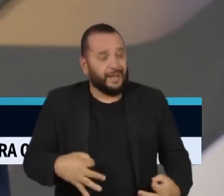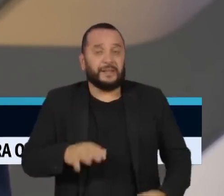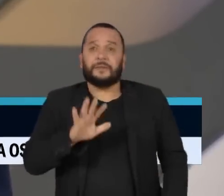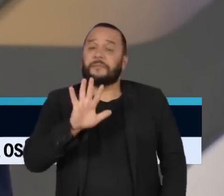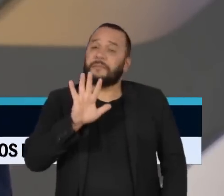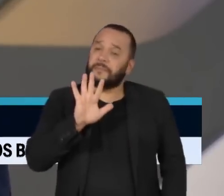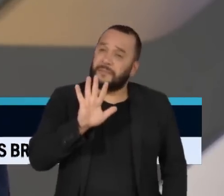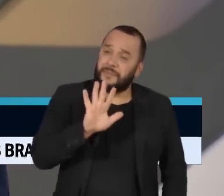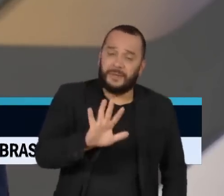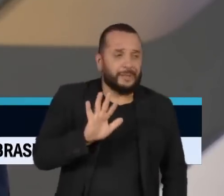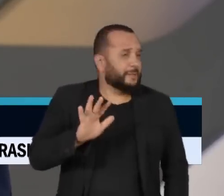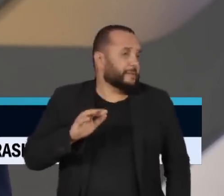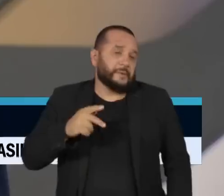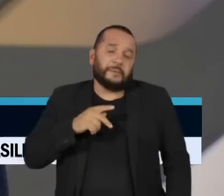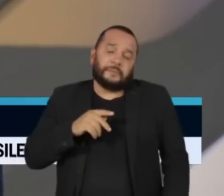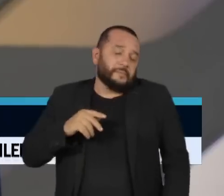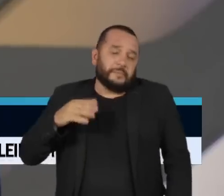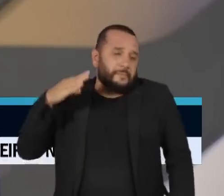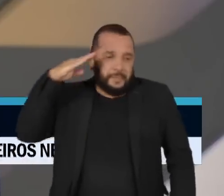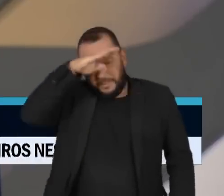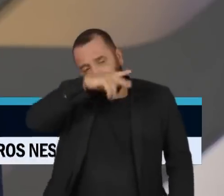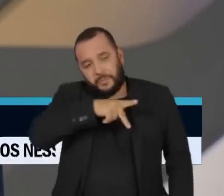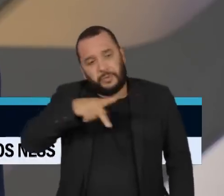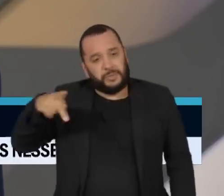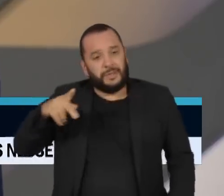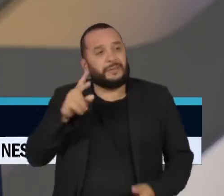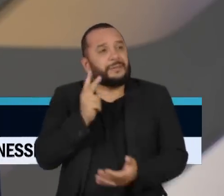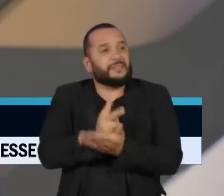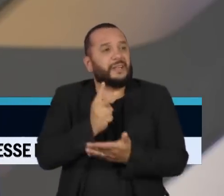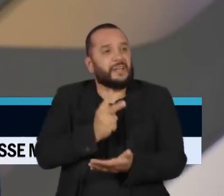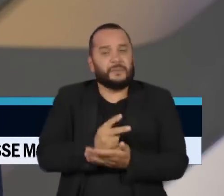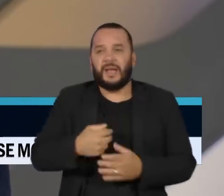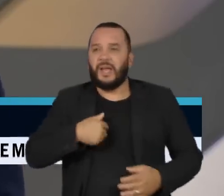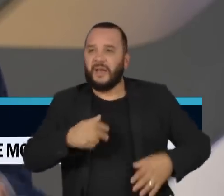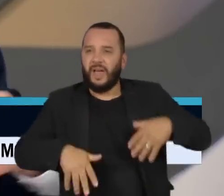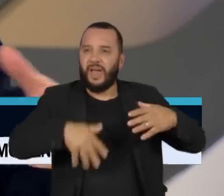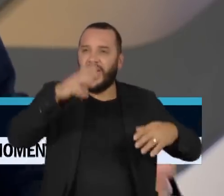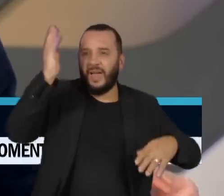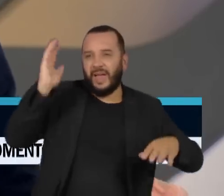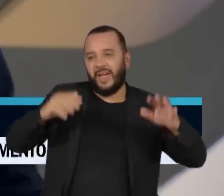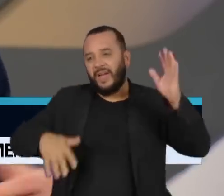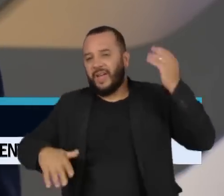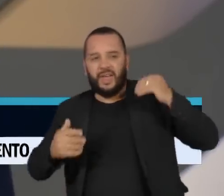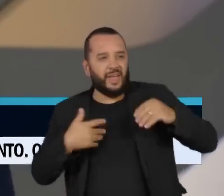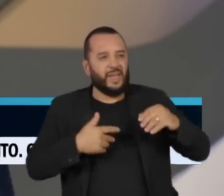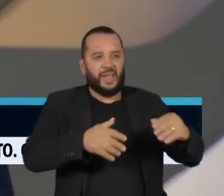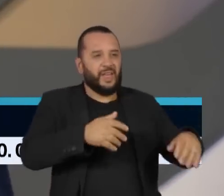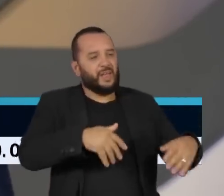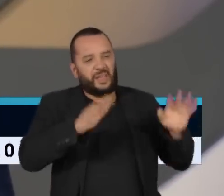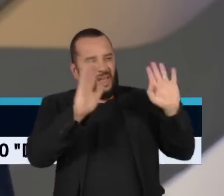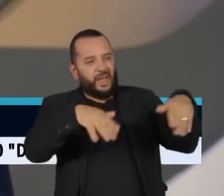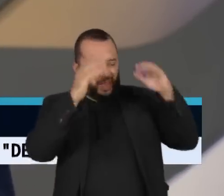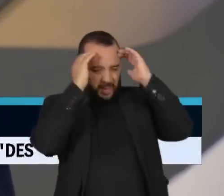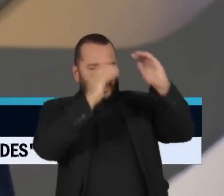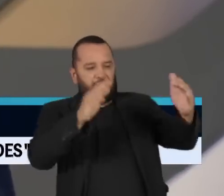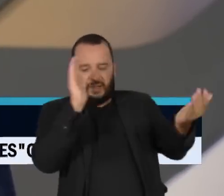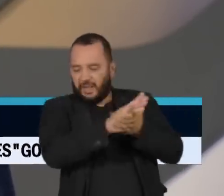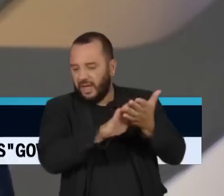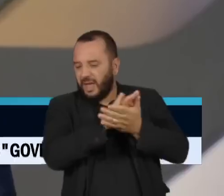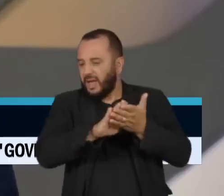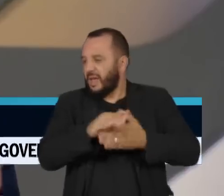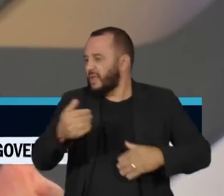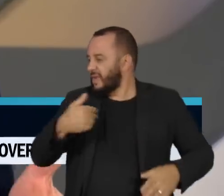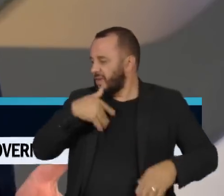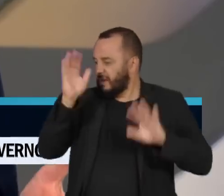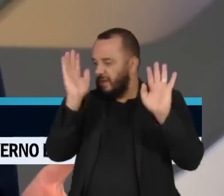seu público uma mensagem que ele é uma pessoa irreverente, que ele contesta o poder, que ele não faz parte do impeachment, mas